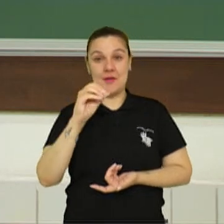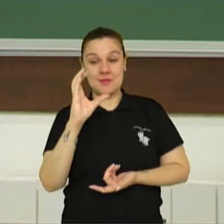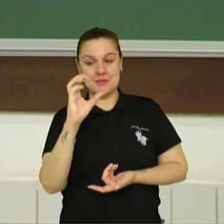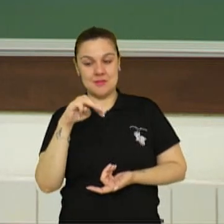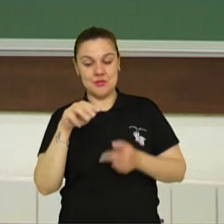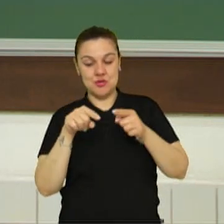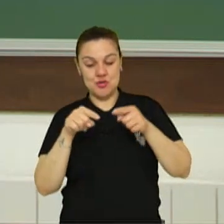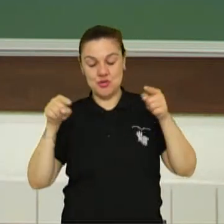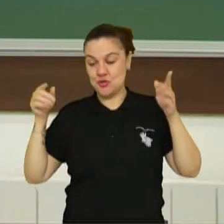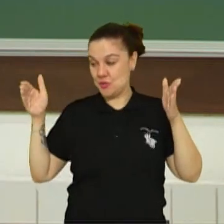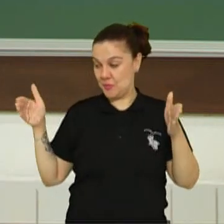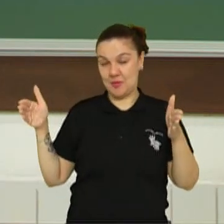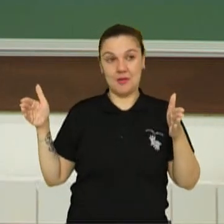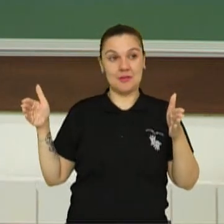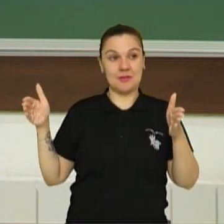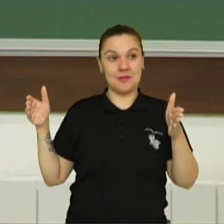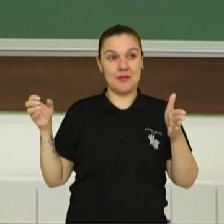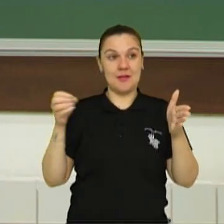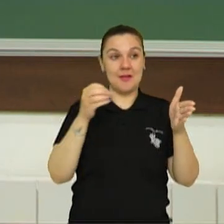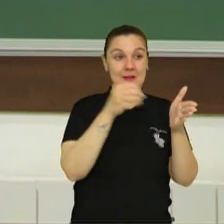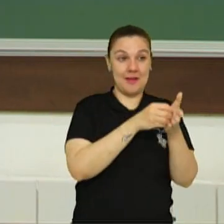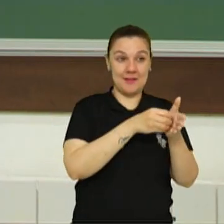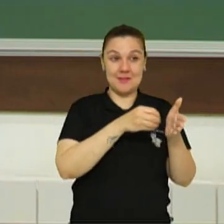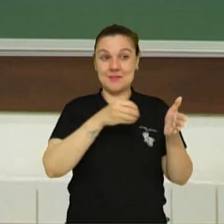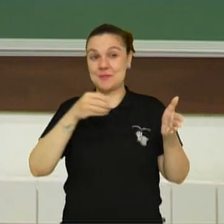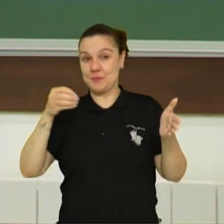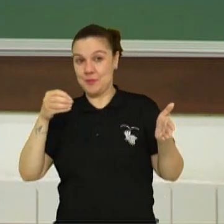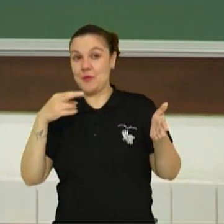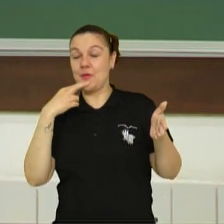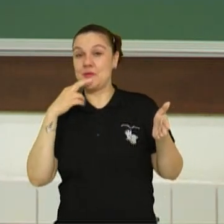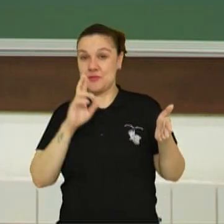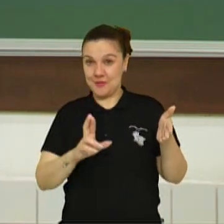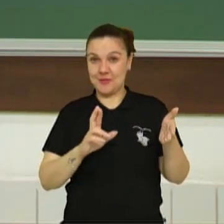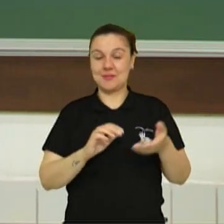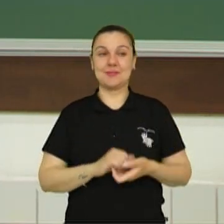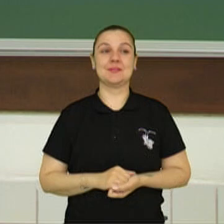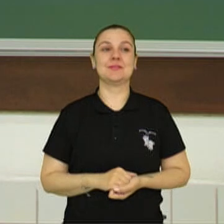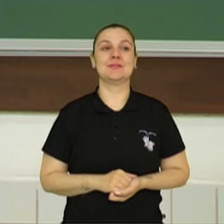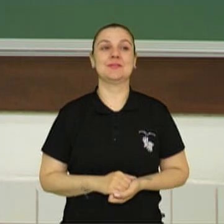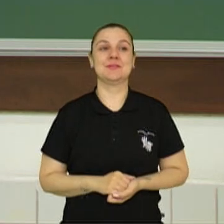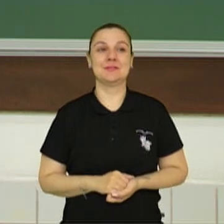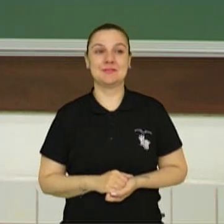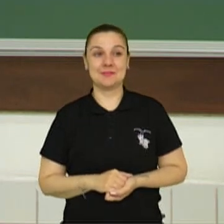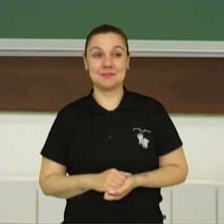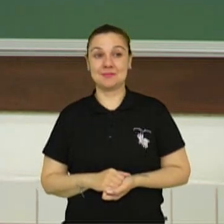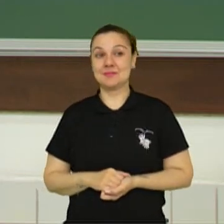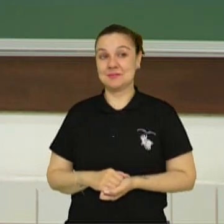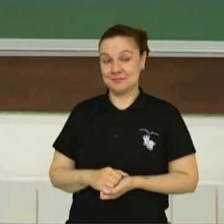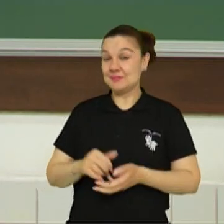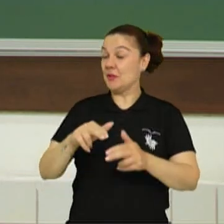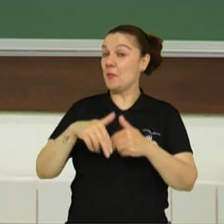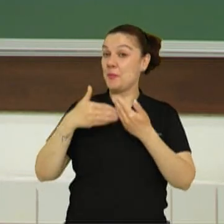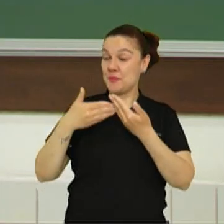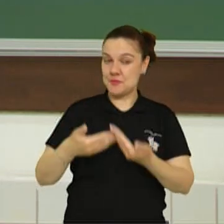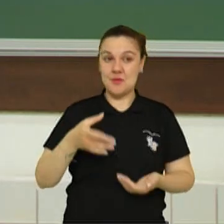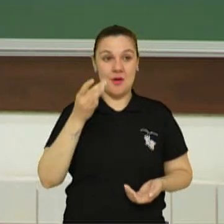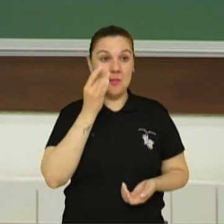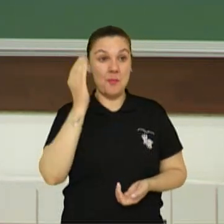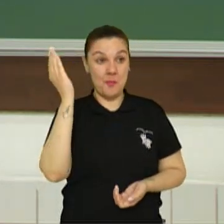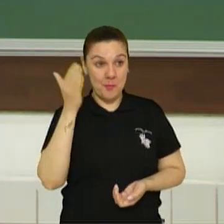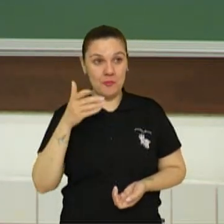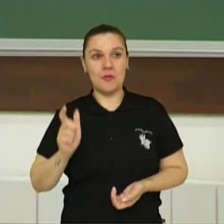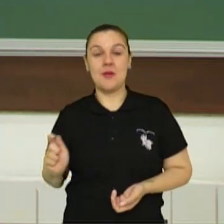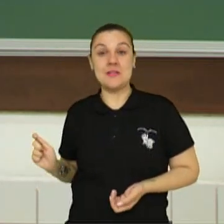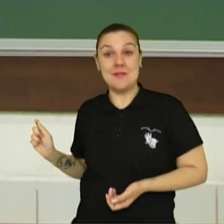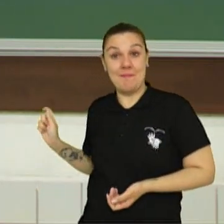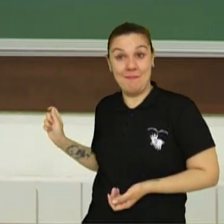centímetros a bolinha já vai estar distante da minha raquete 40 centímetros quando eu começar a processar isso. Então, isso prova que o atleta, quando ele